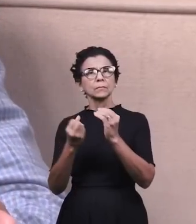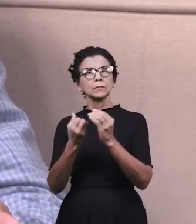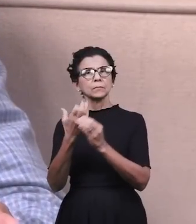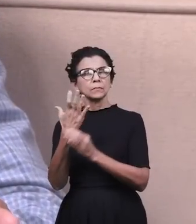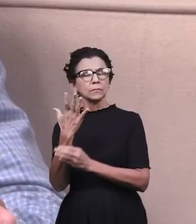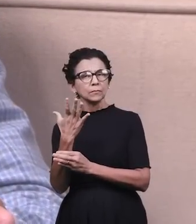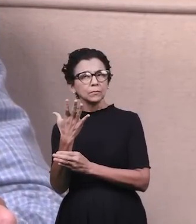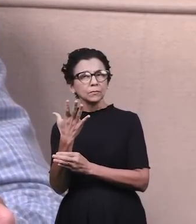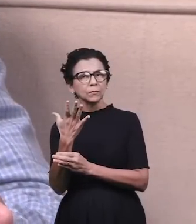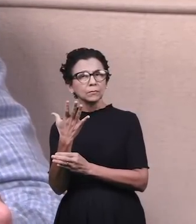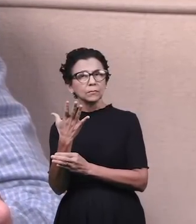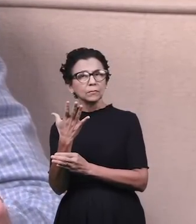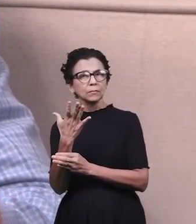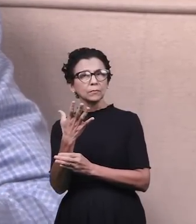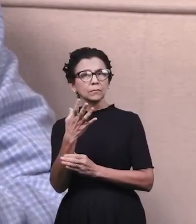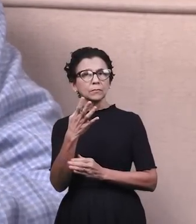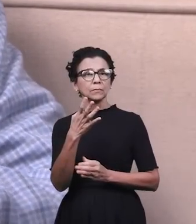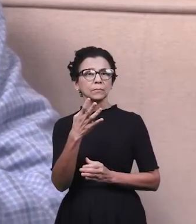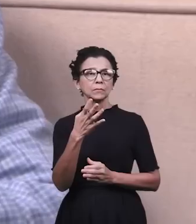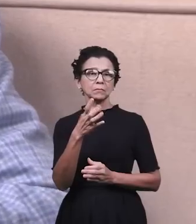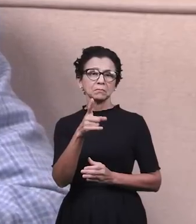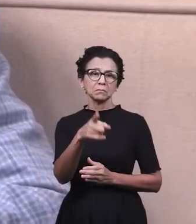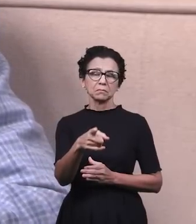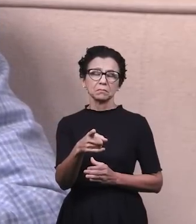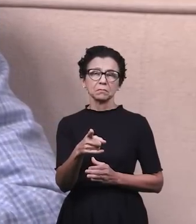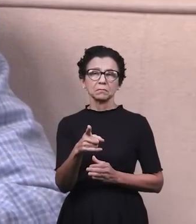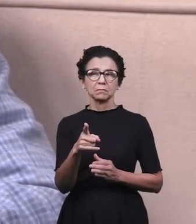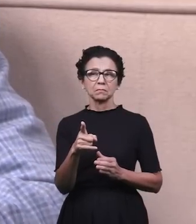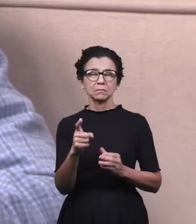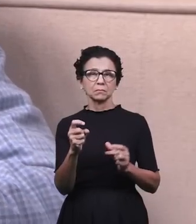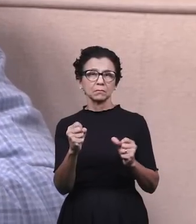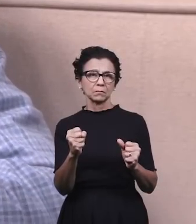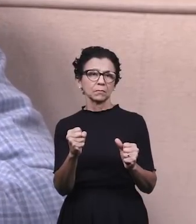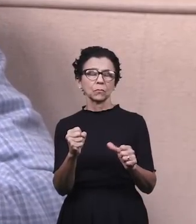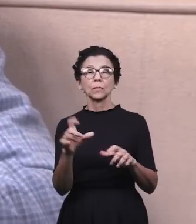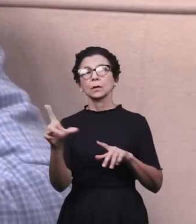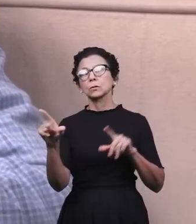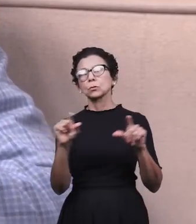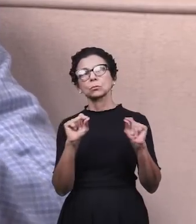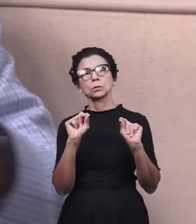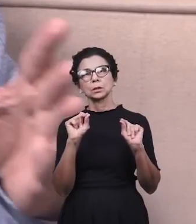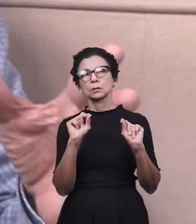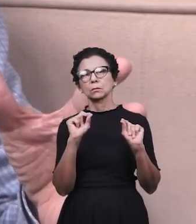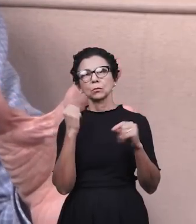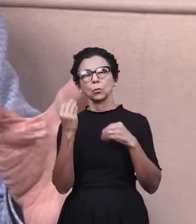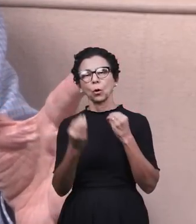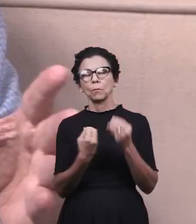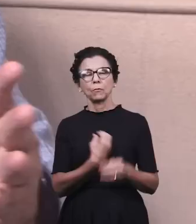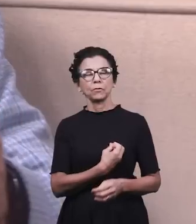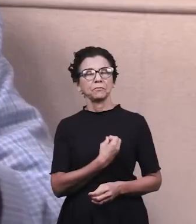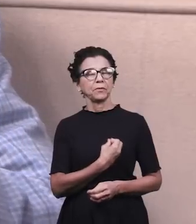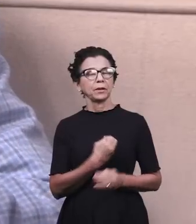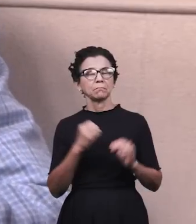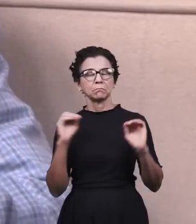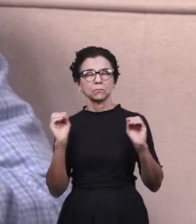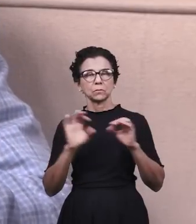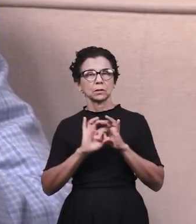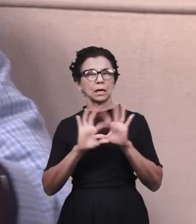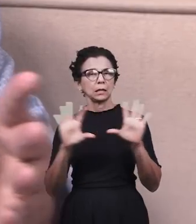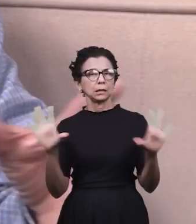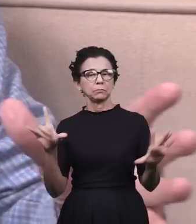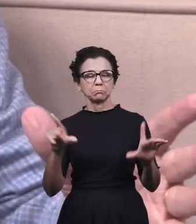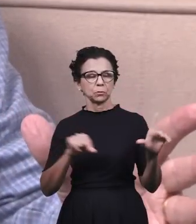homem. Você pode escolher a forma como você quer viver, porque você tem o